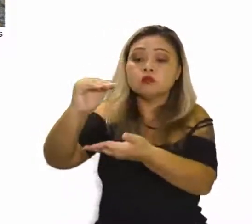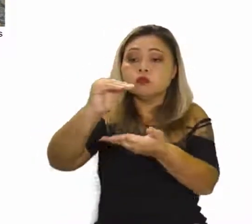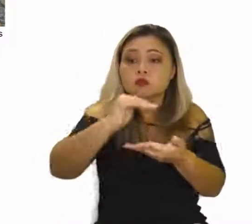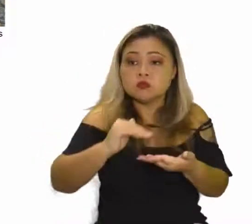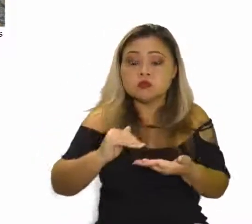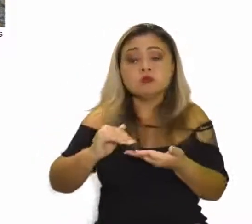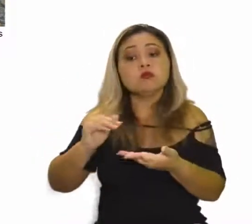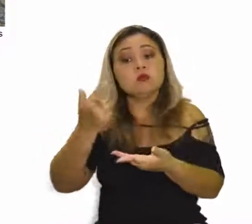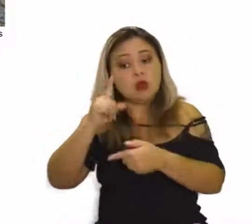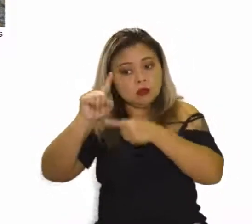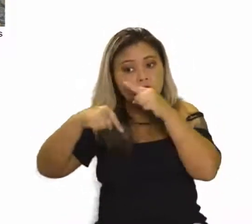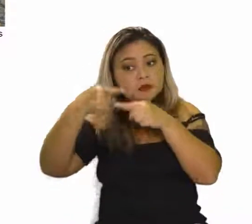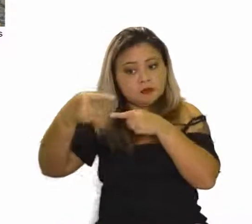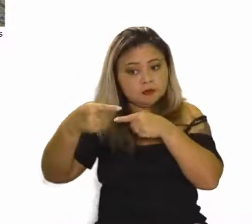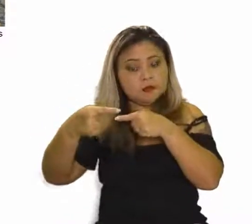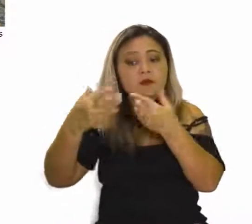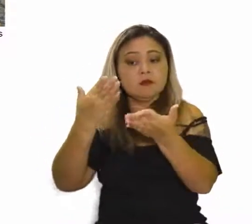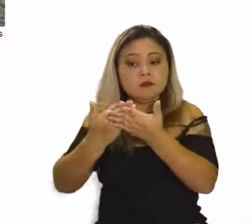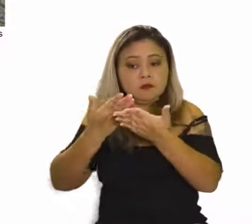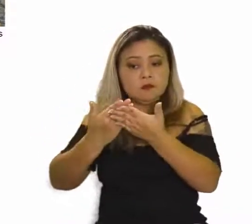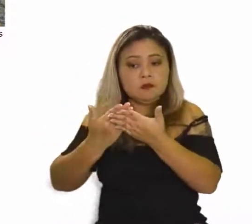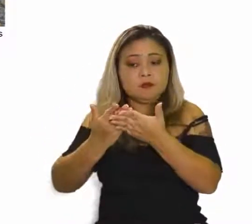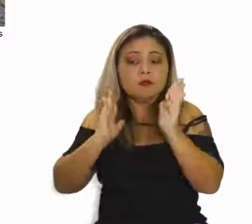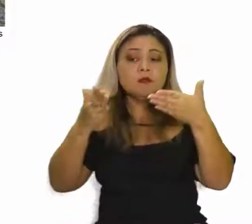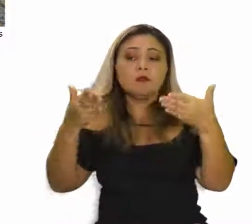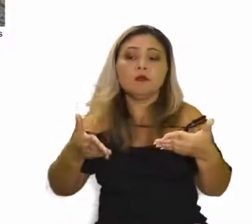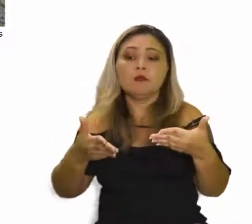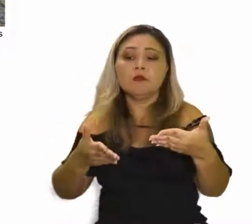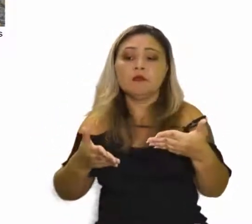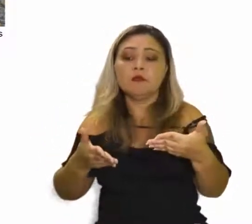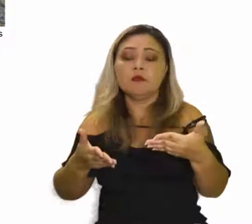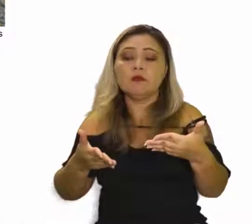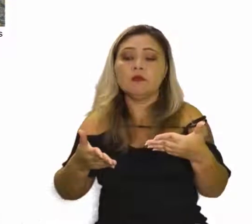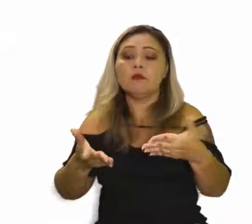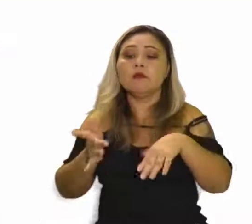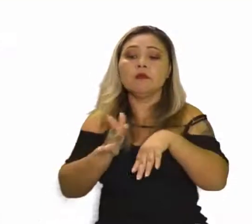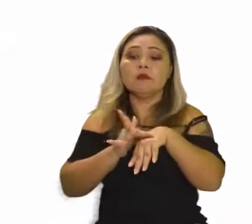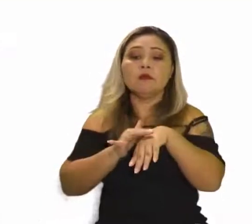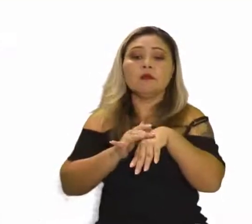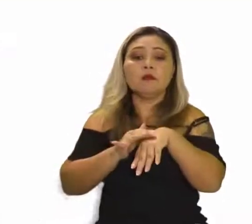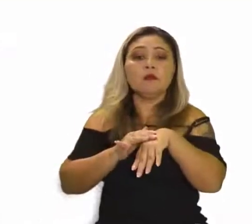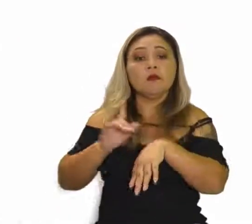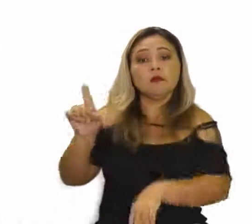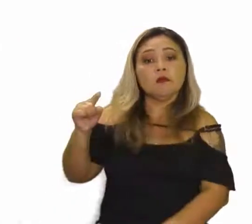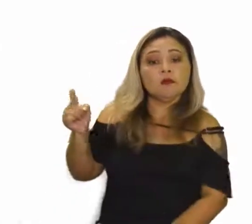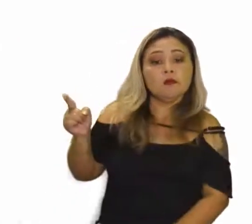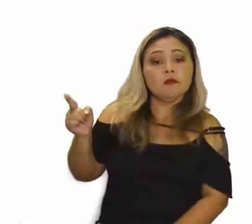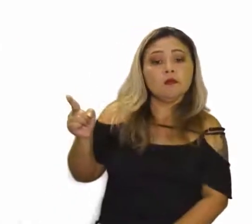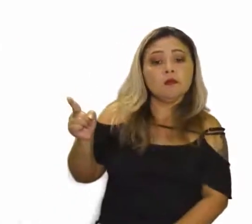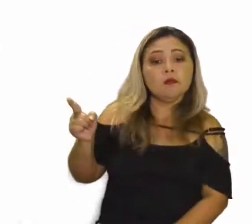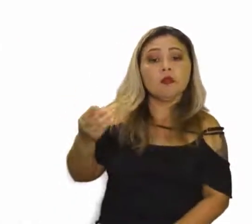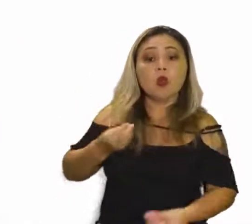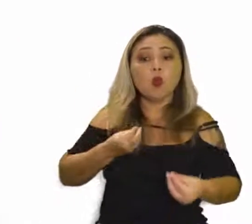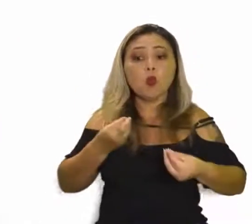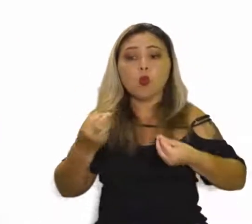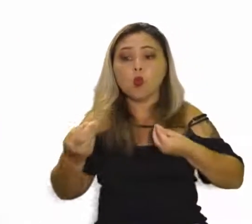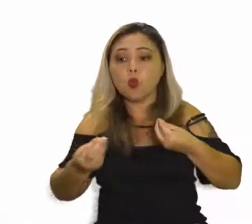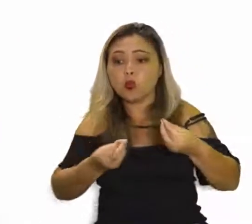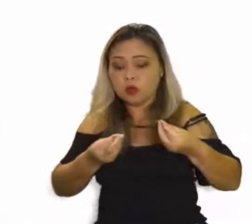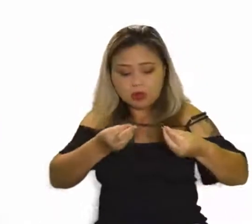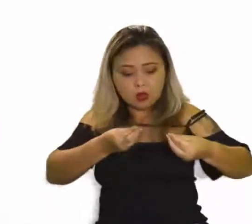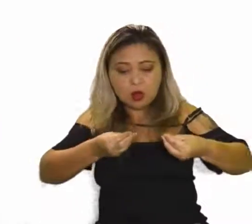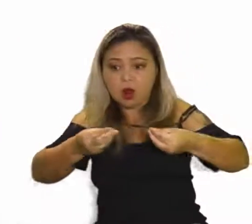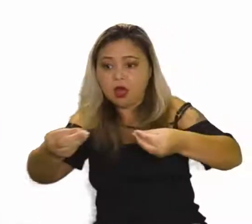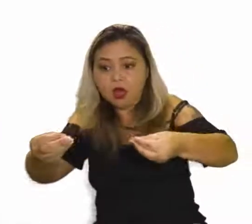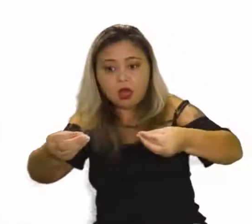aviário. Vamos ver isso também nas aulas sobre doenças. E aqui, ó, um manejo muito indicado